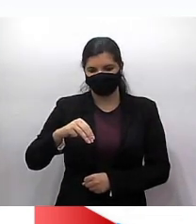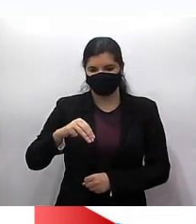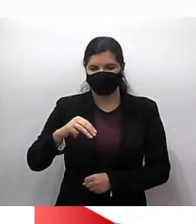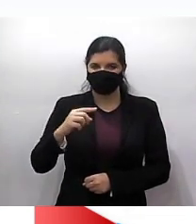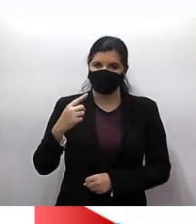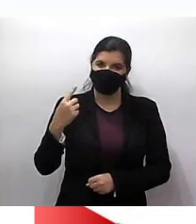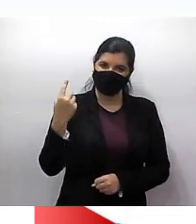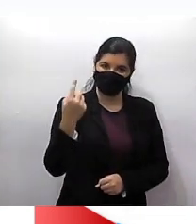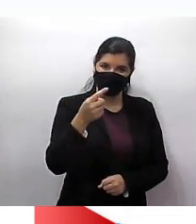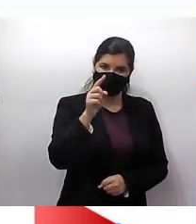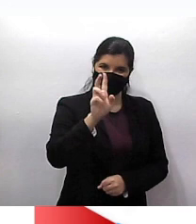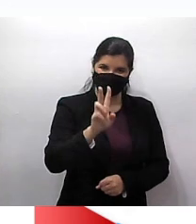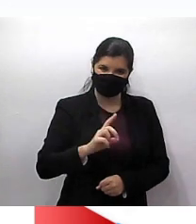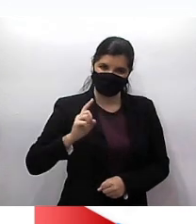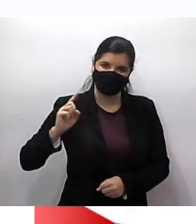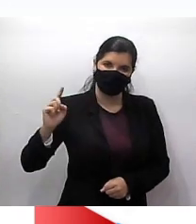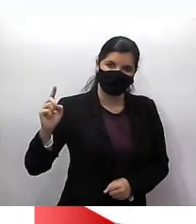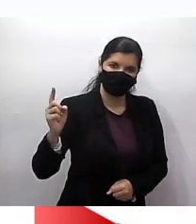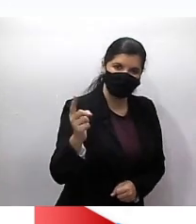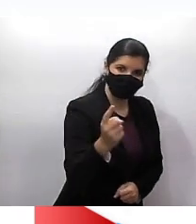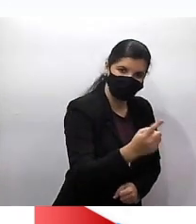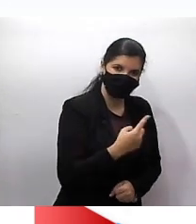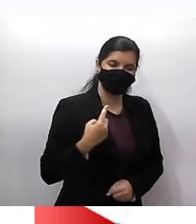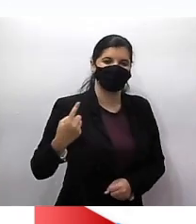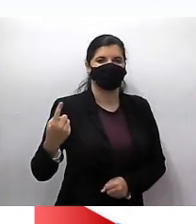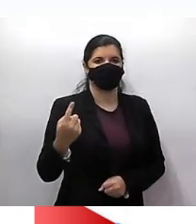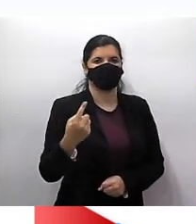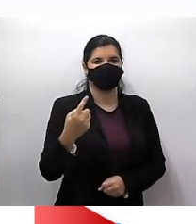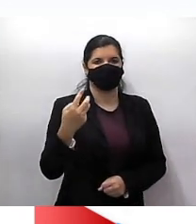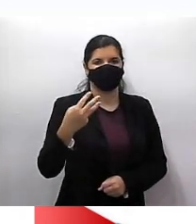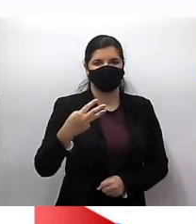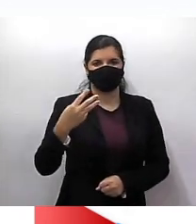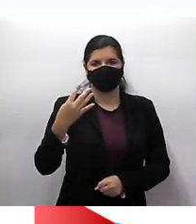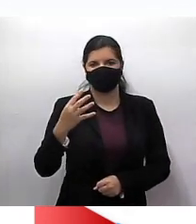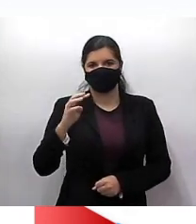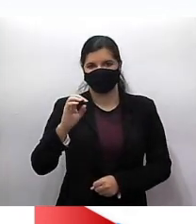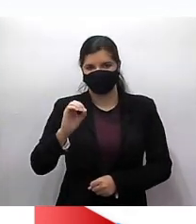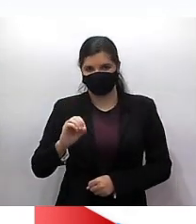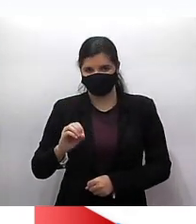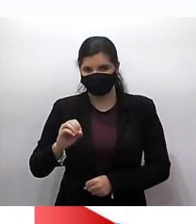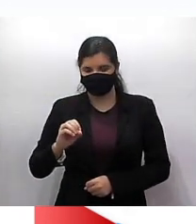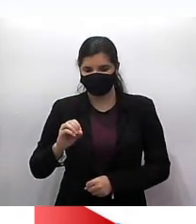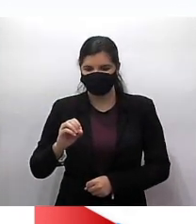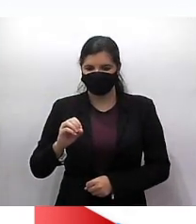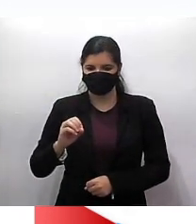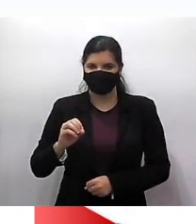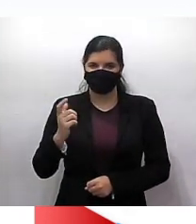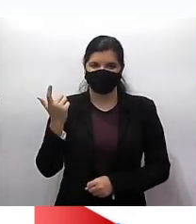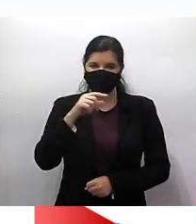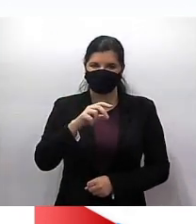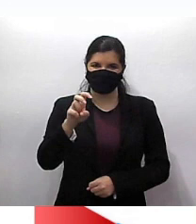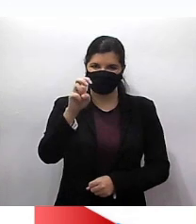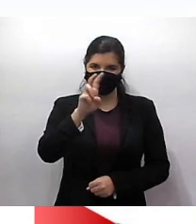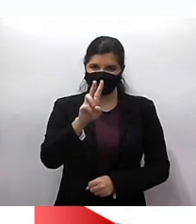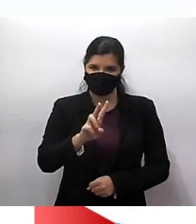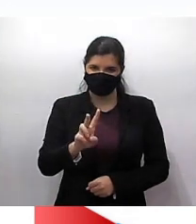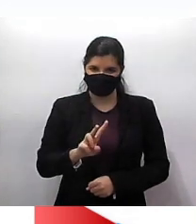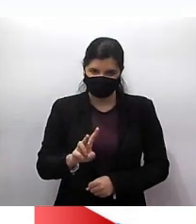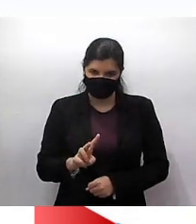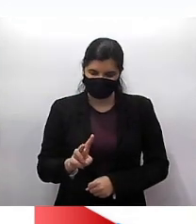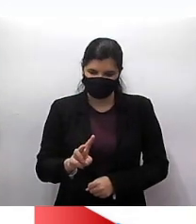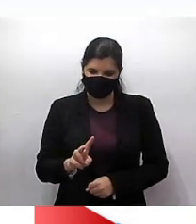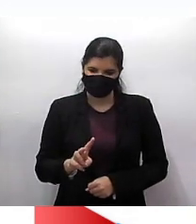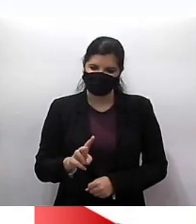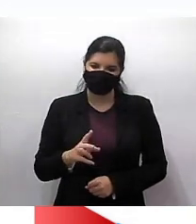volta no campo dá 340 metros e eles fazem isso 5 voltas e